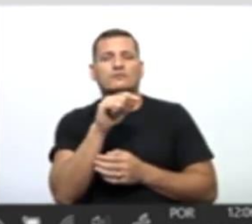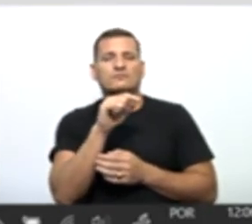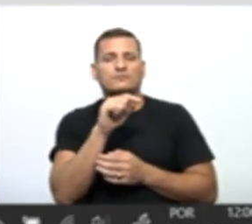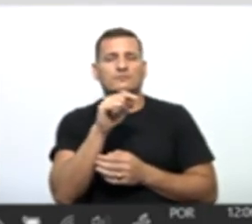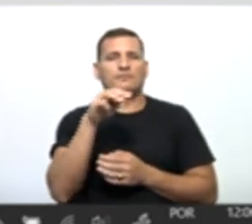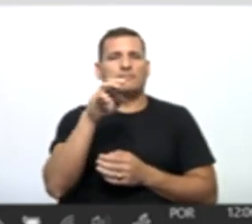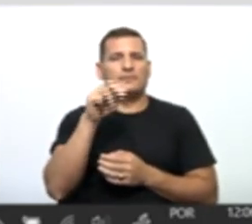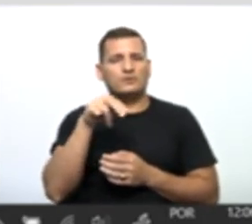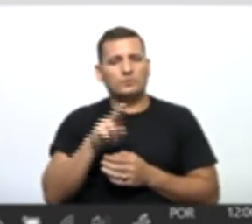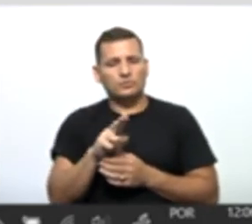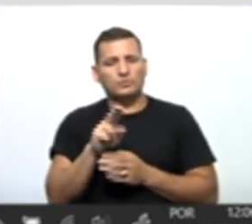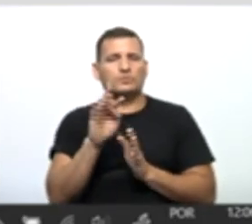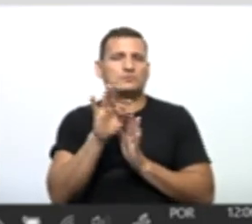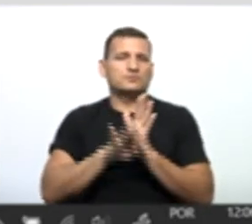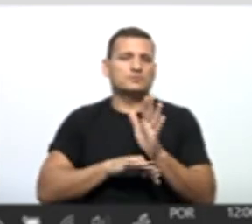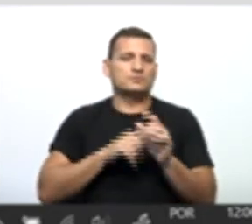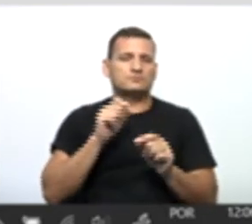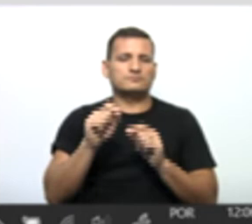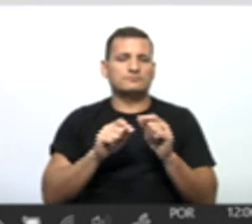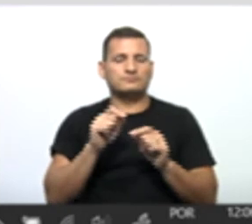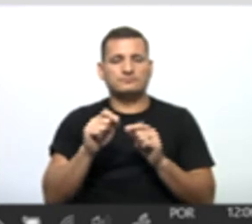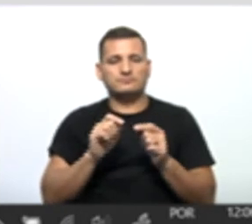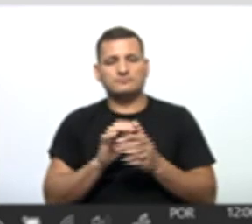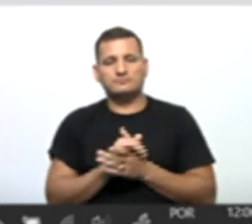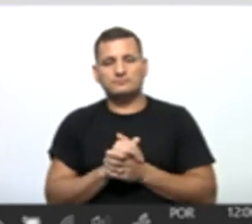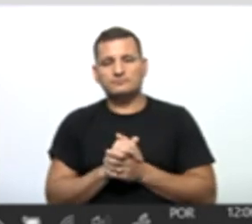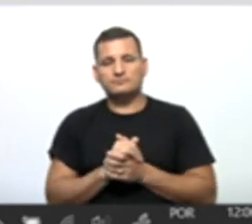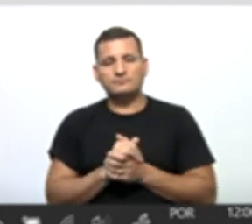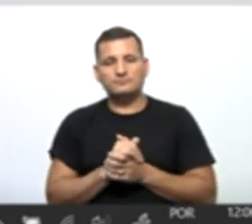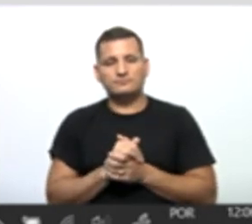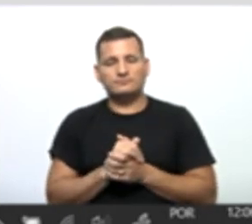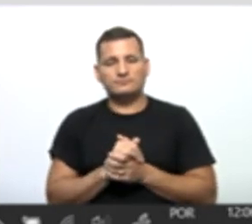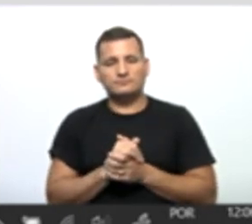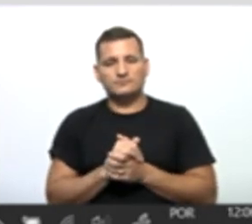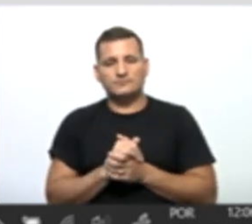né? Um texto. Aqui é